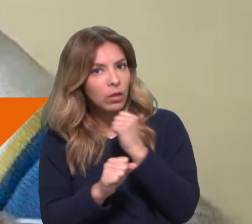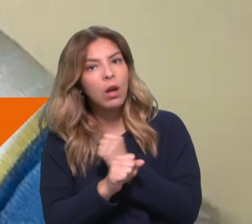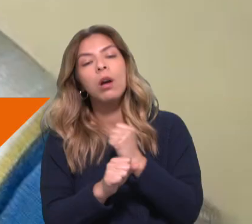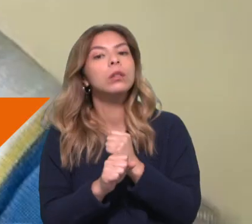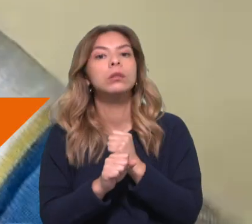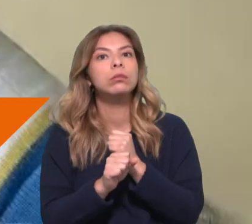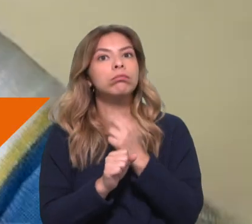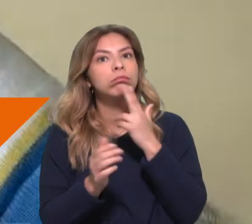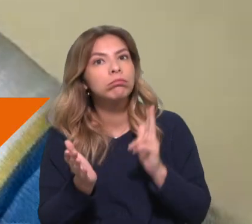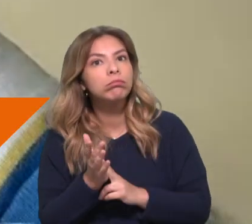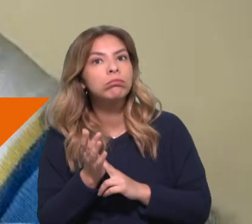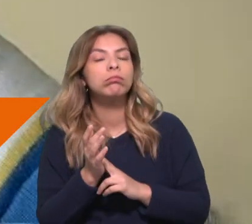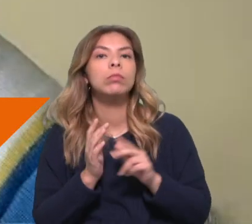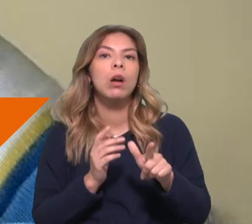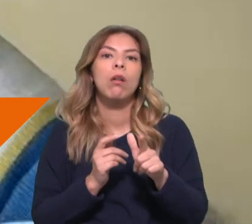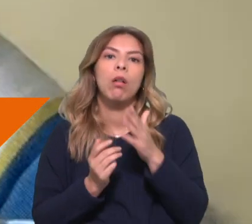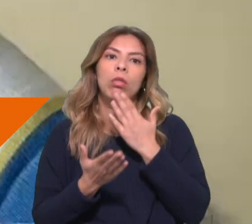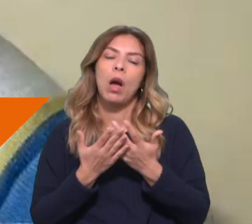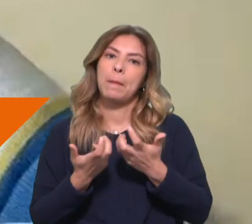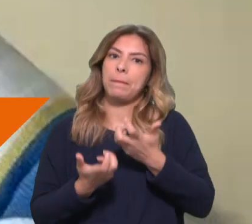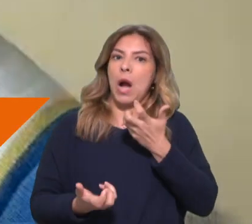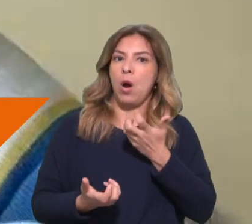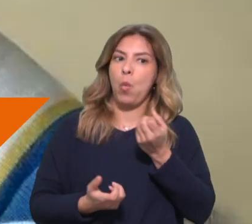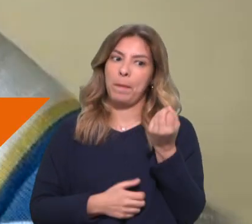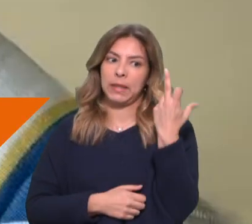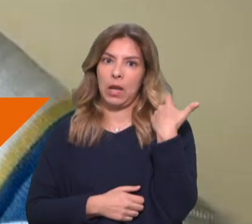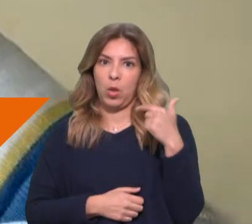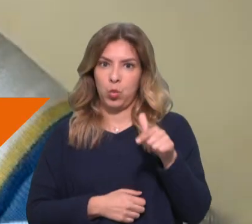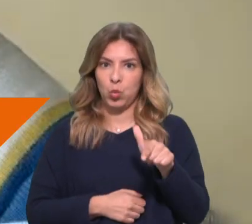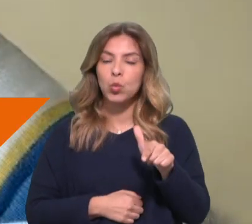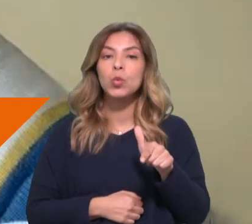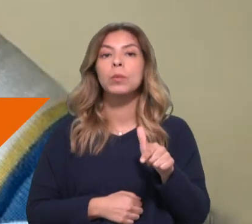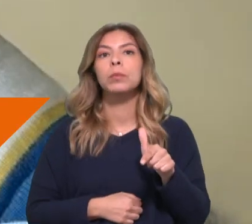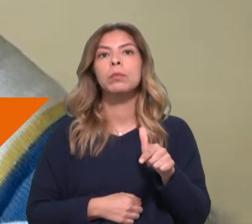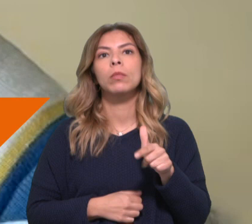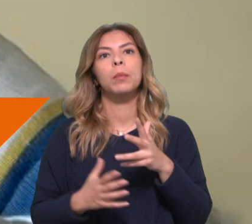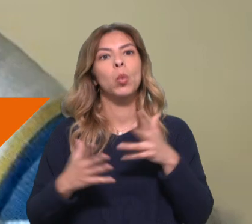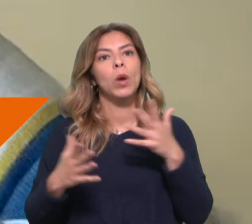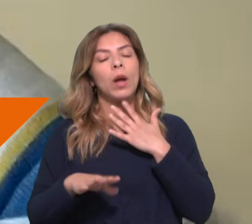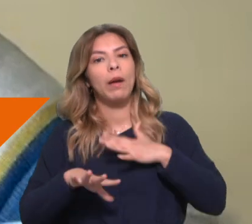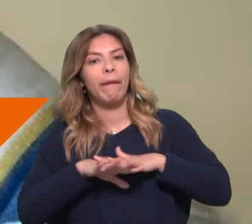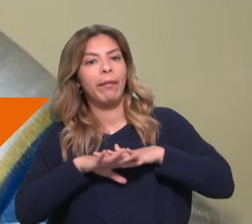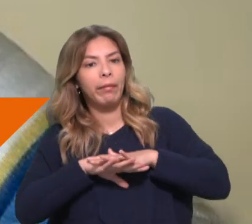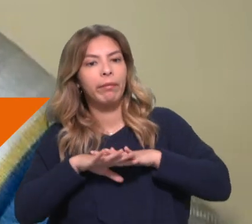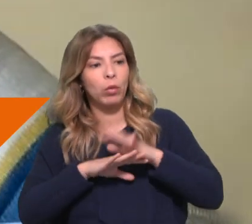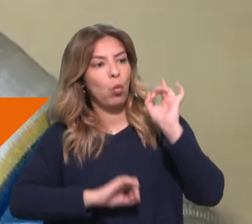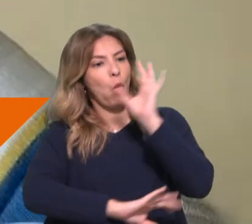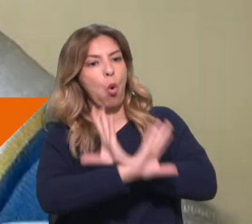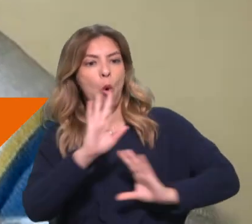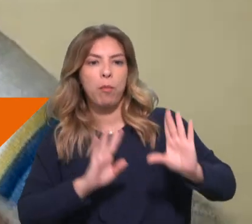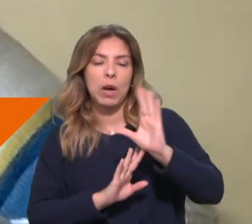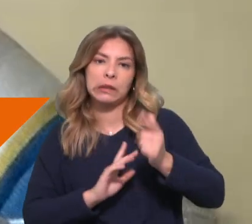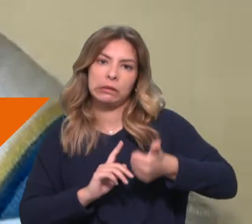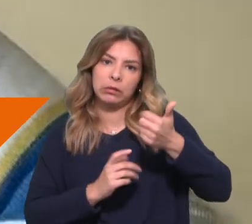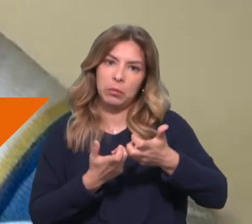logo aqui um momento que marca claramente nós, desde o ano passado, que somos parte integrante da rede europeia de celebrações de